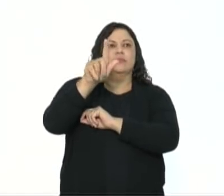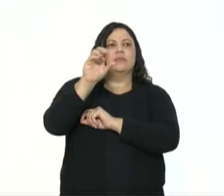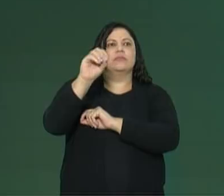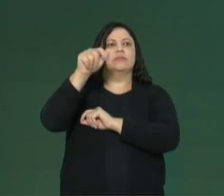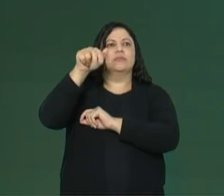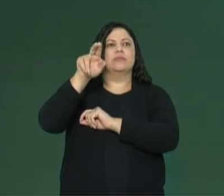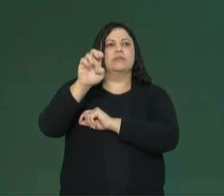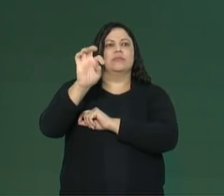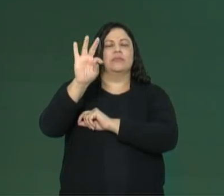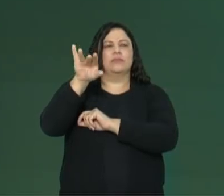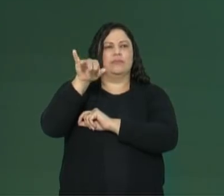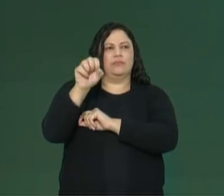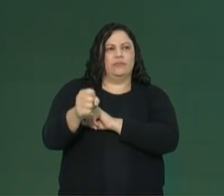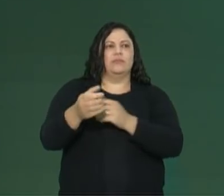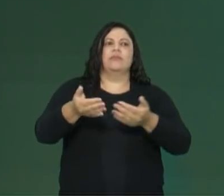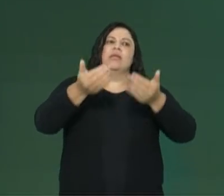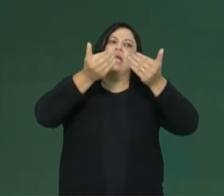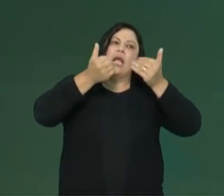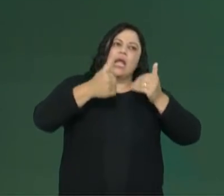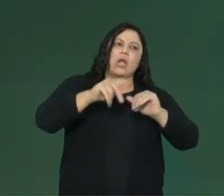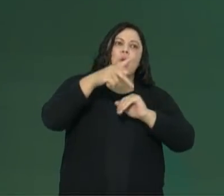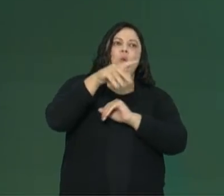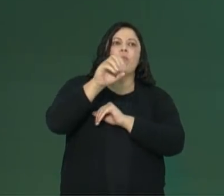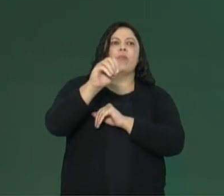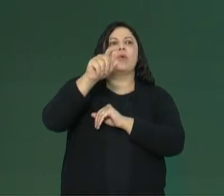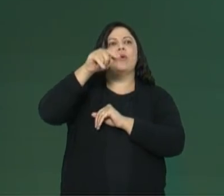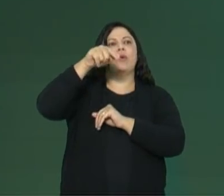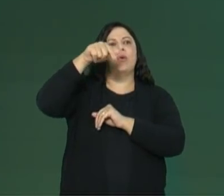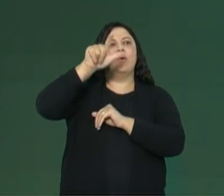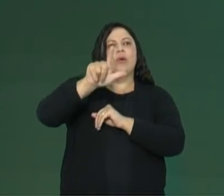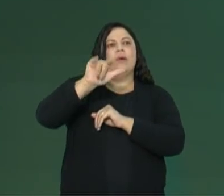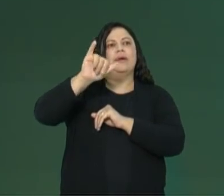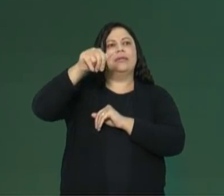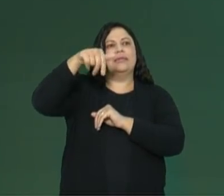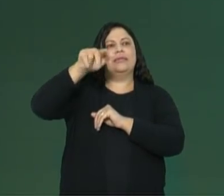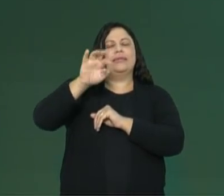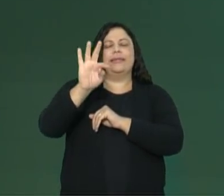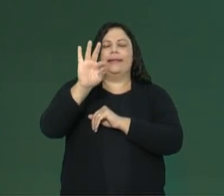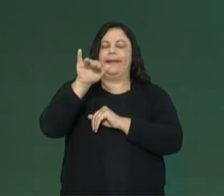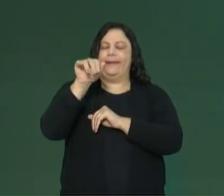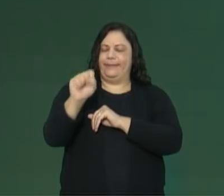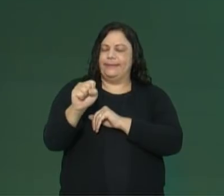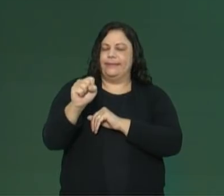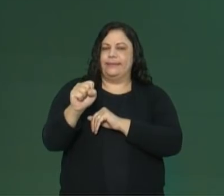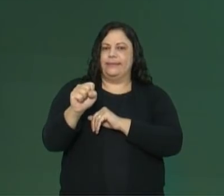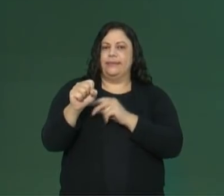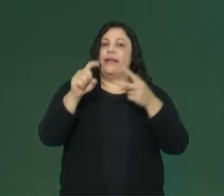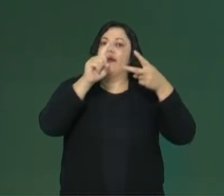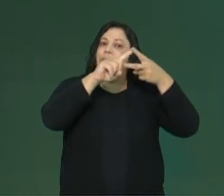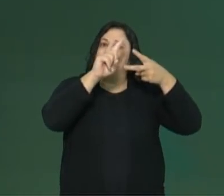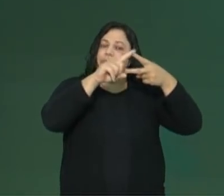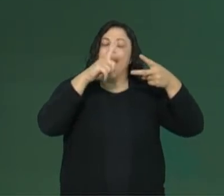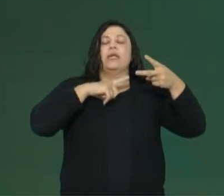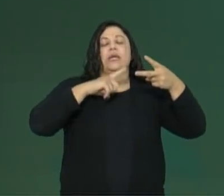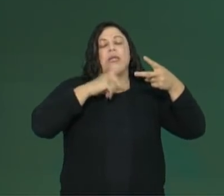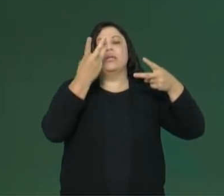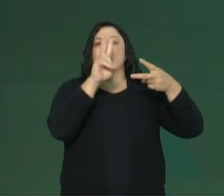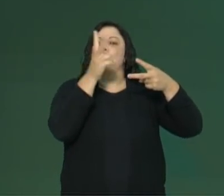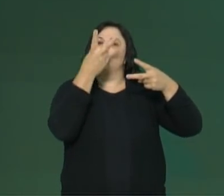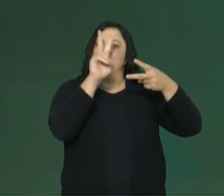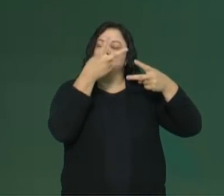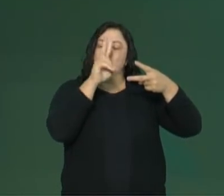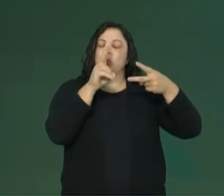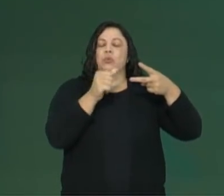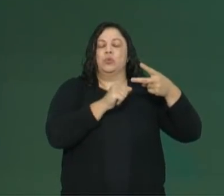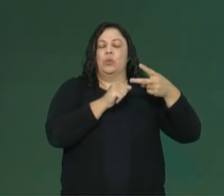hermafroditas. O que acontece? Tem os 2 sexos aqui, mas precisa fazer fecundação cruzada. Aqui tem os 2 sexos,